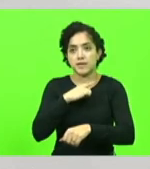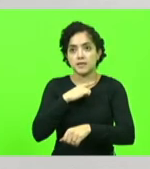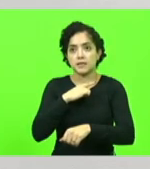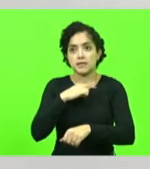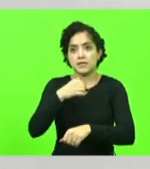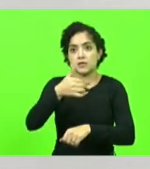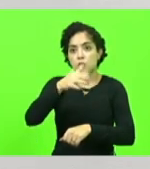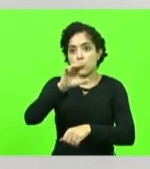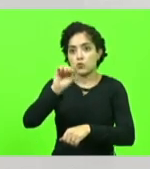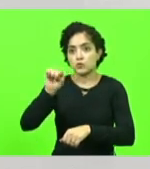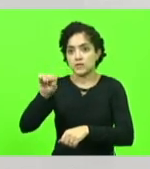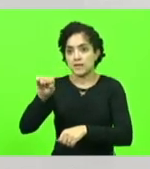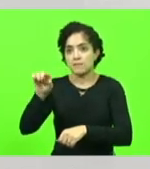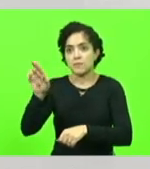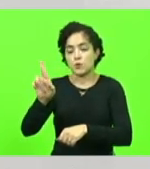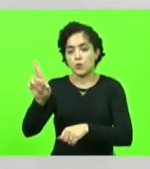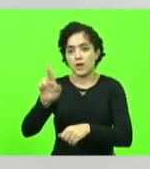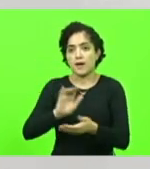mil.